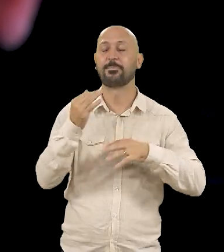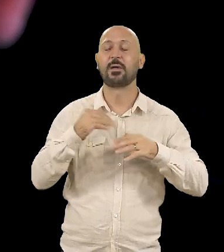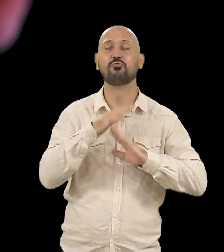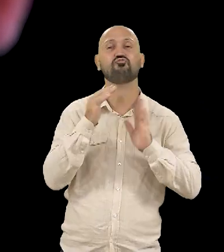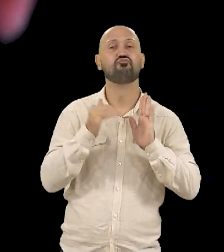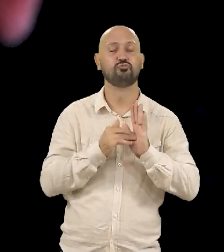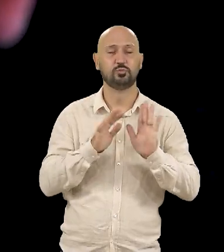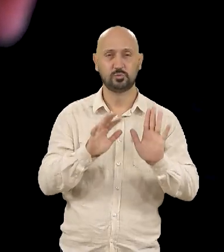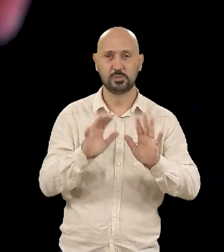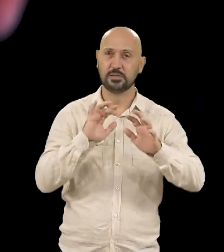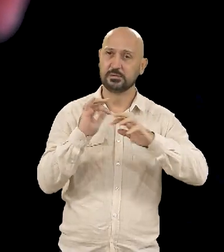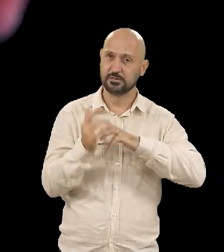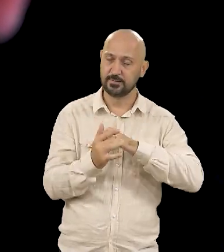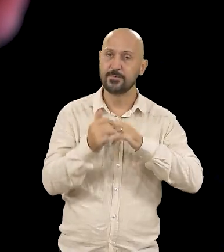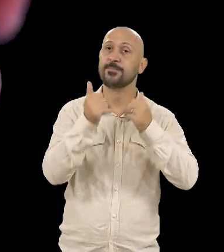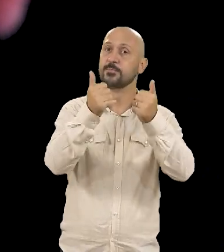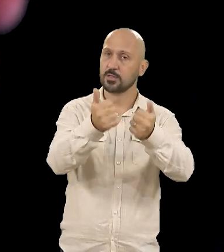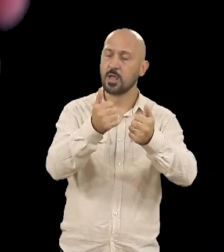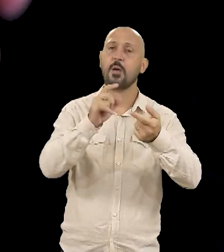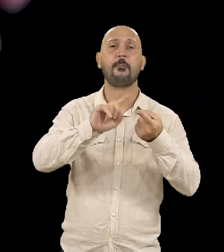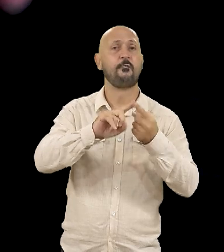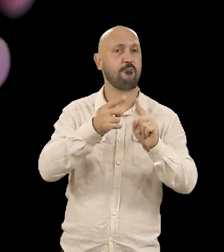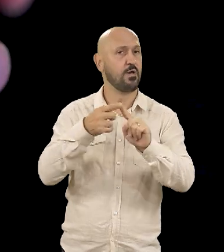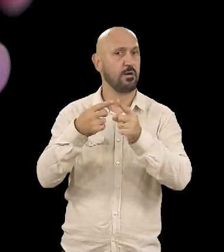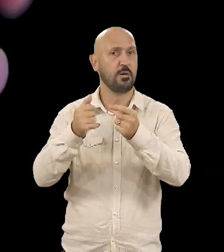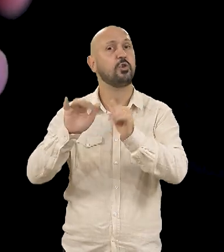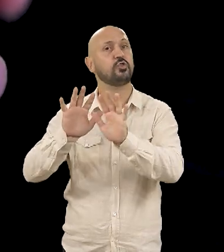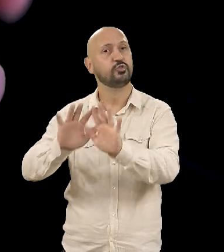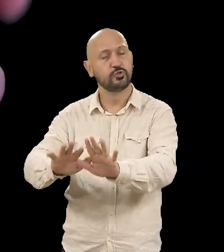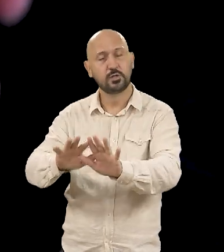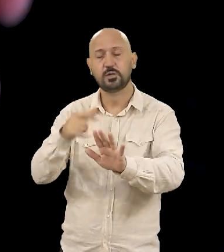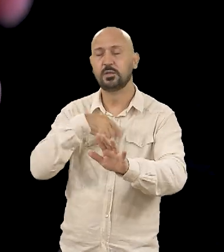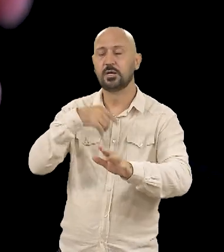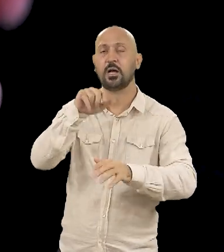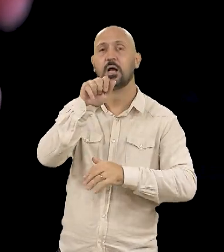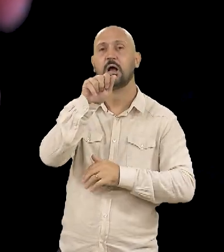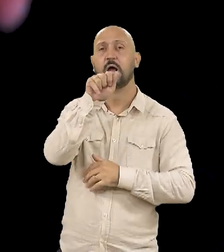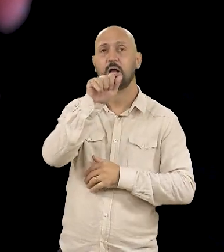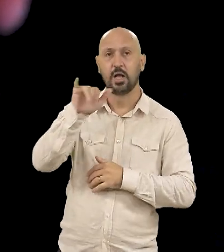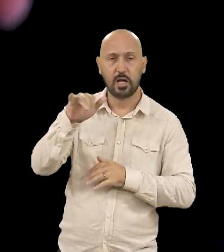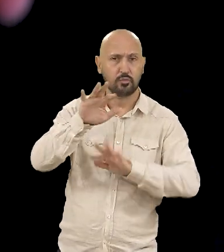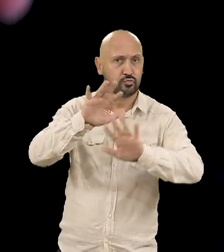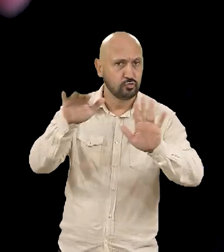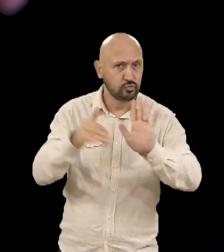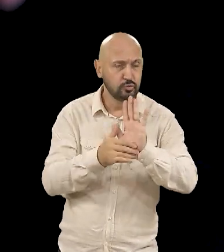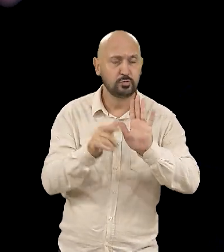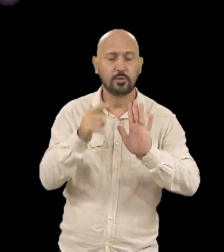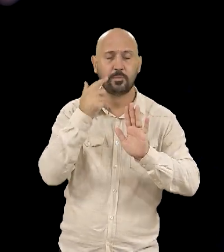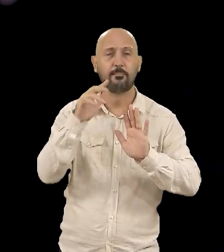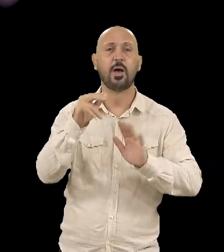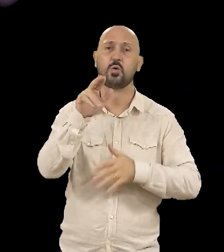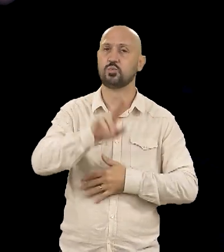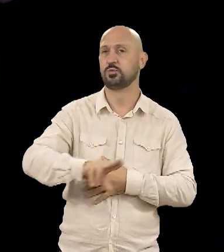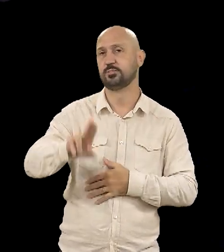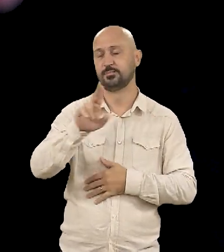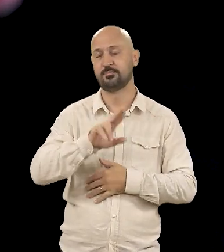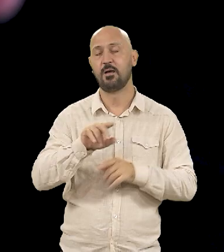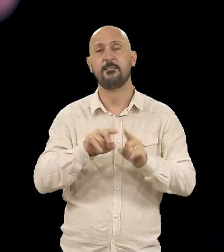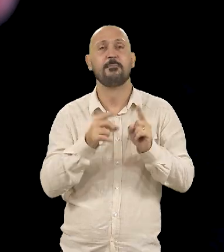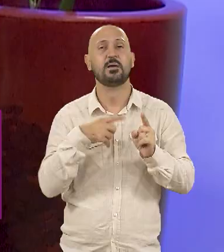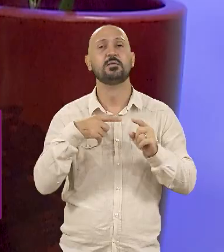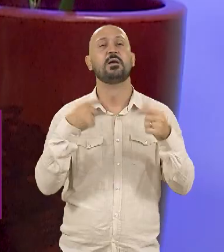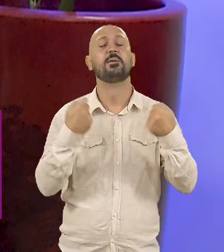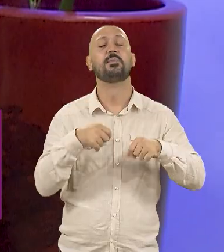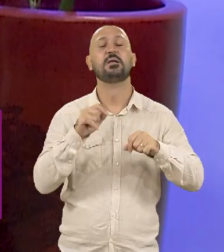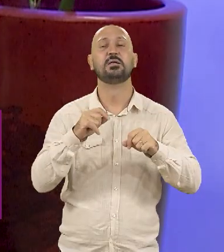aí, né? As inteligências artificiais, tudo, para serem usadas, mas a gente tem que ter uma moderação nisso aí.